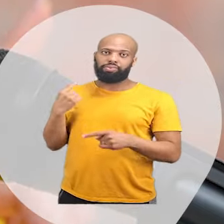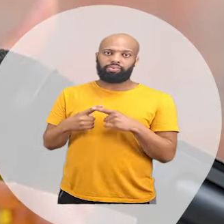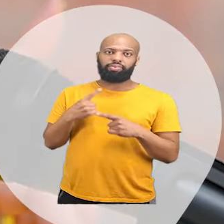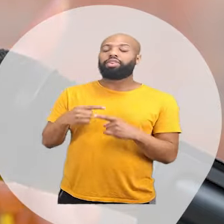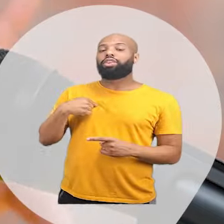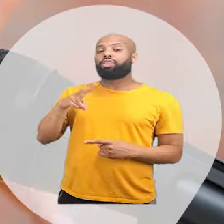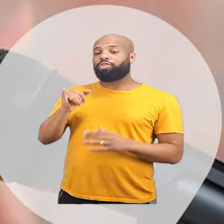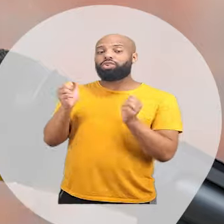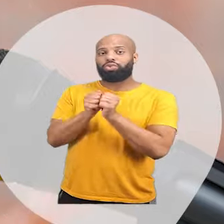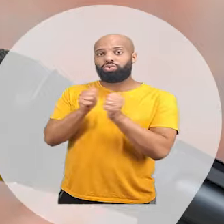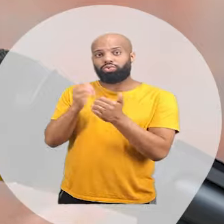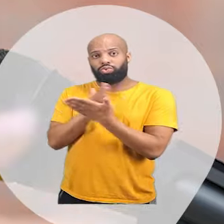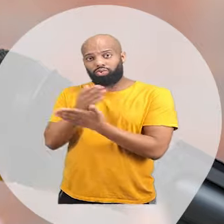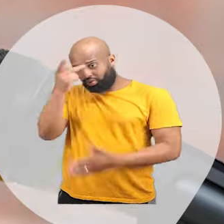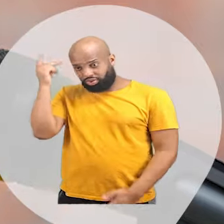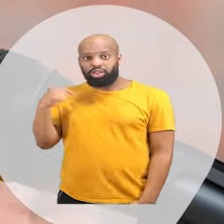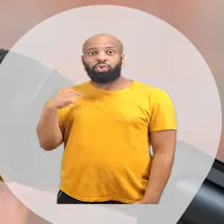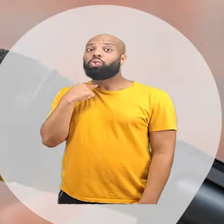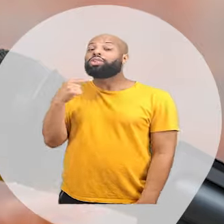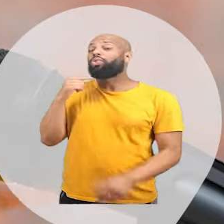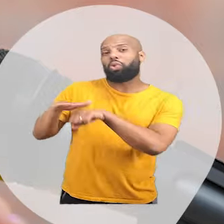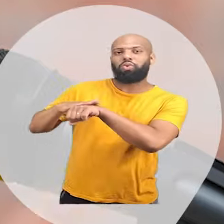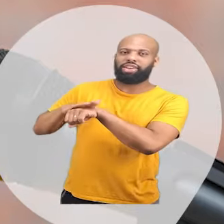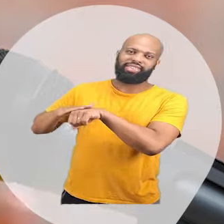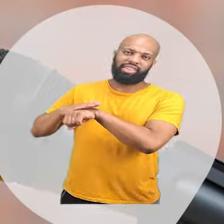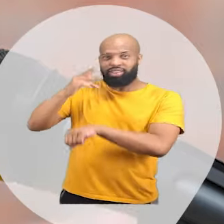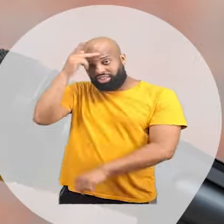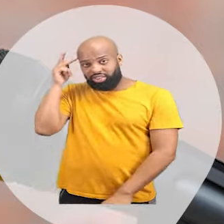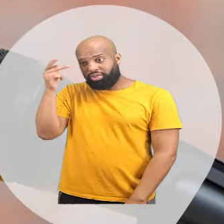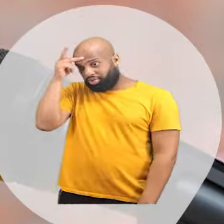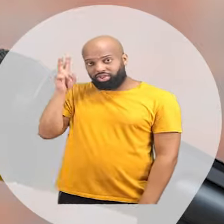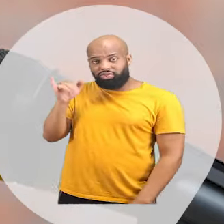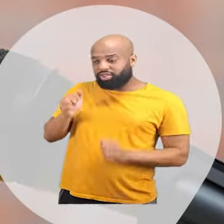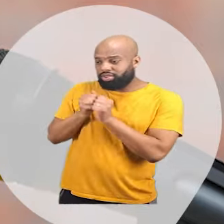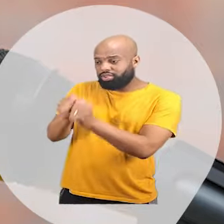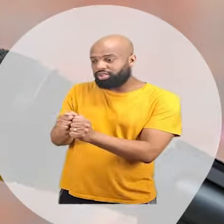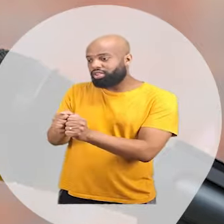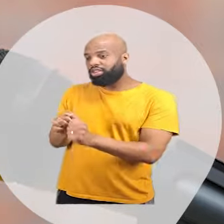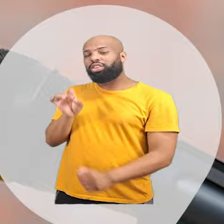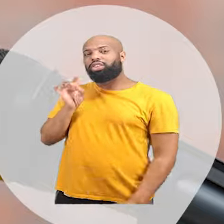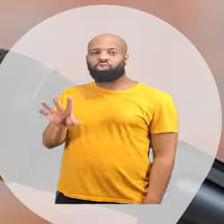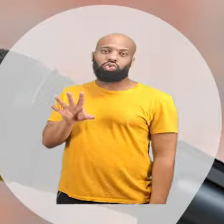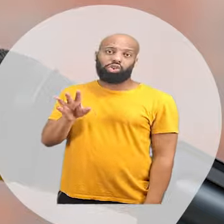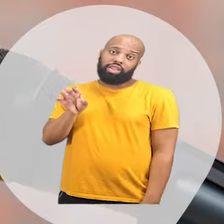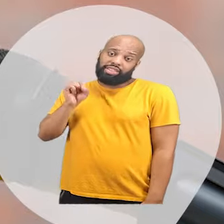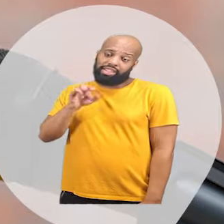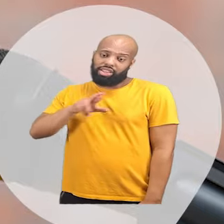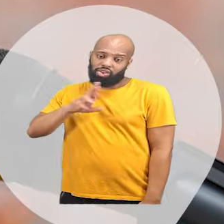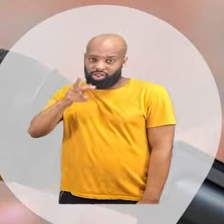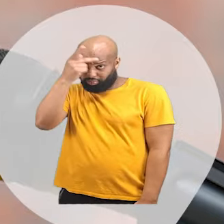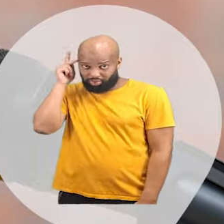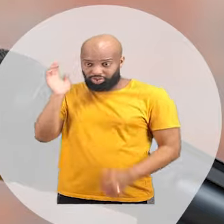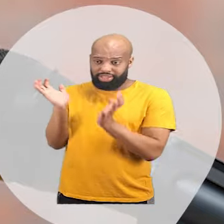então às vezes quando eu vou com alguém eu nem consigo conversar com pessoas assim Coitada a pessoa que vai me acompanhar fica não é alguém